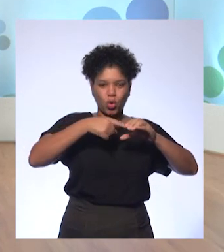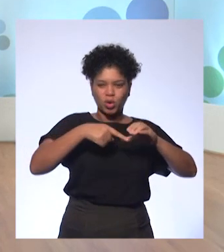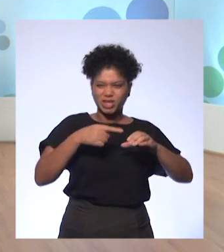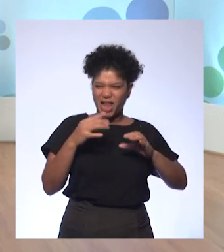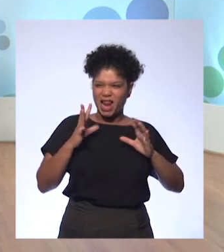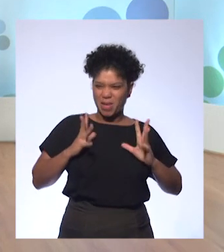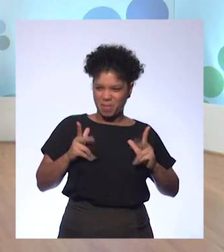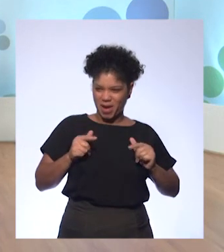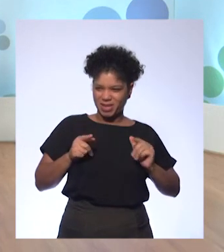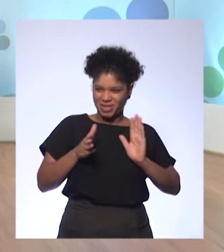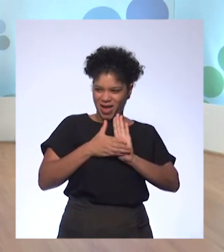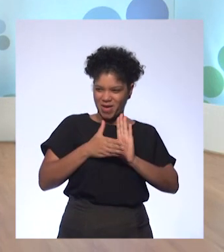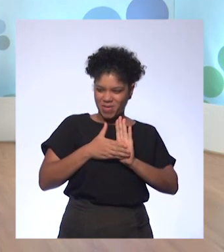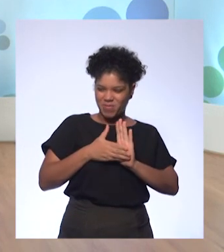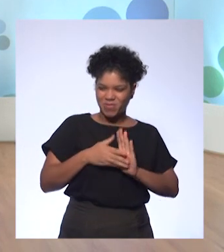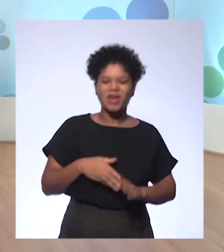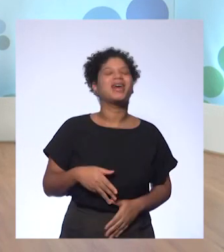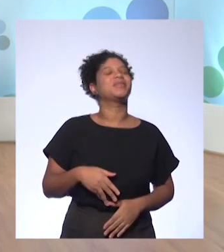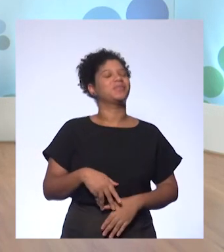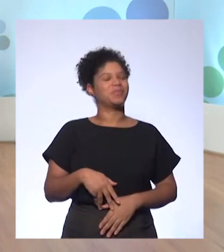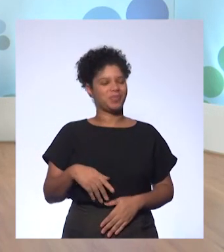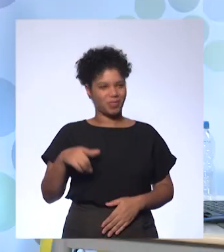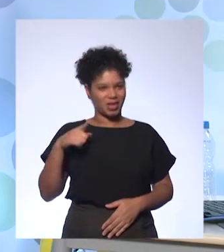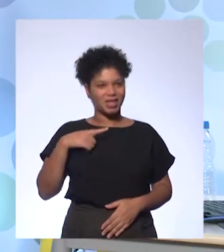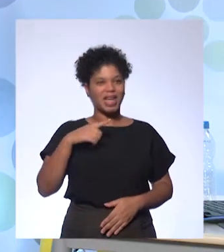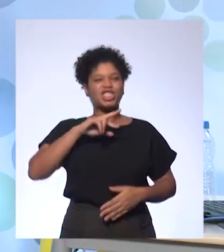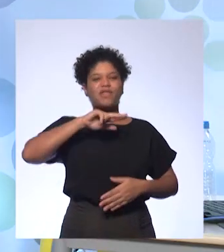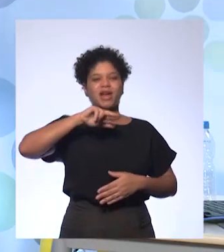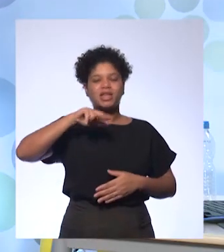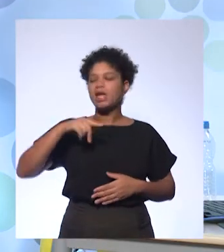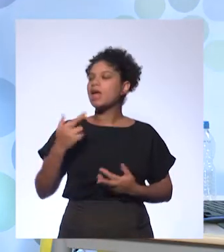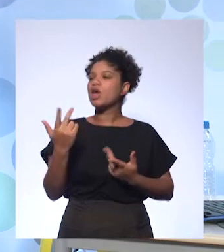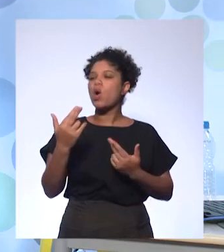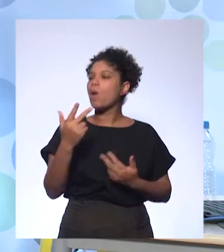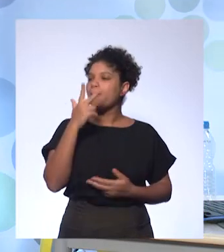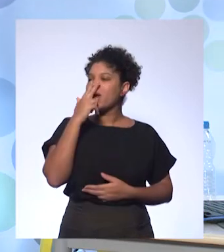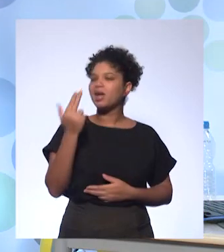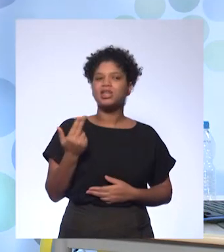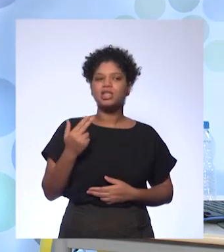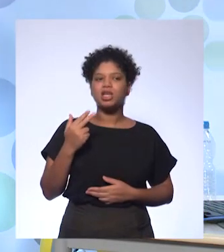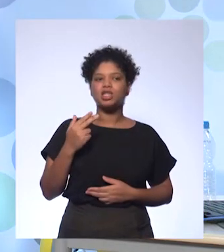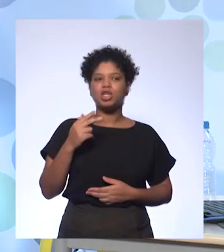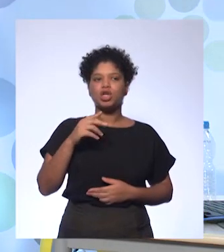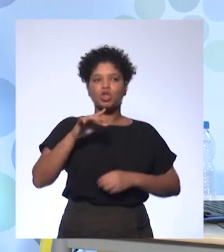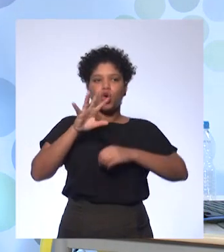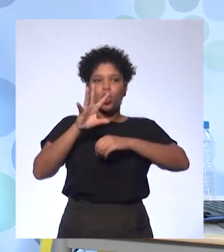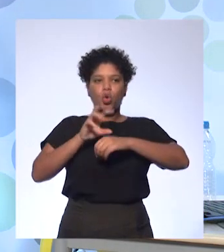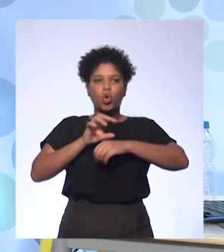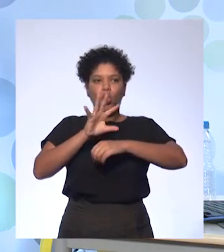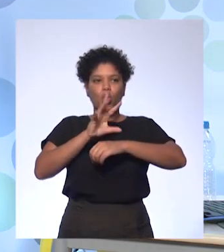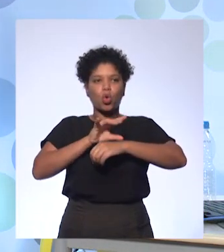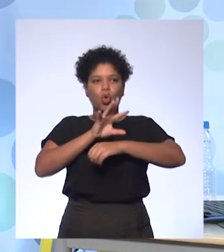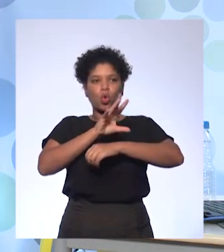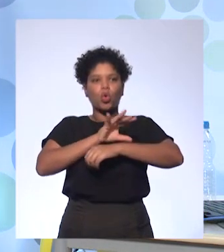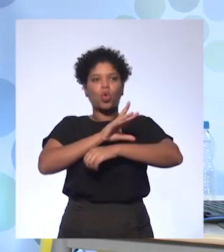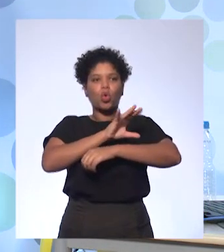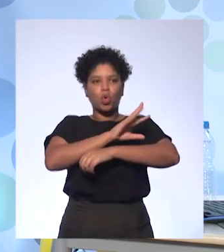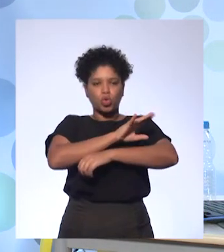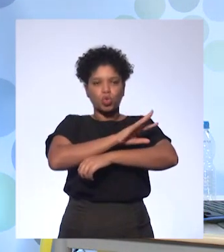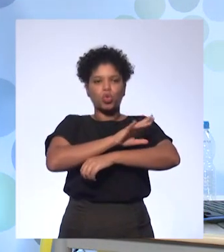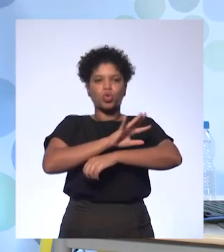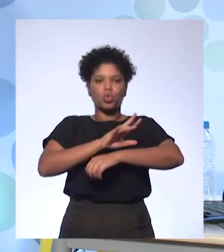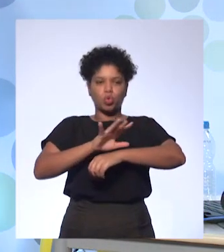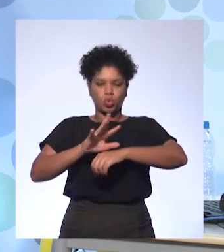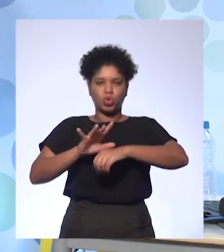né? Tem várias e várias cerdas. Sim. Então, os poliquetos, eles têm essa quantidade, assim, tipo, é bastante cerdas,